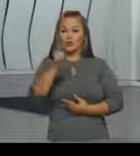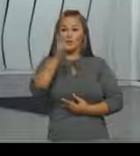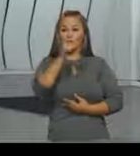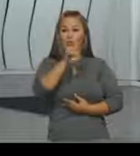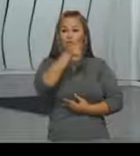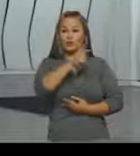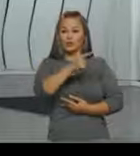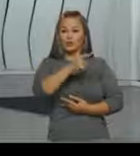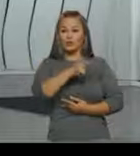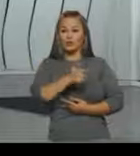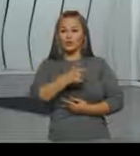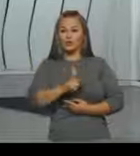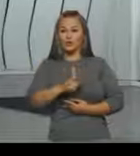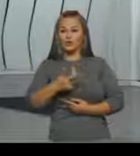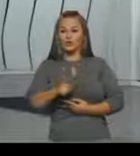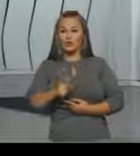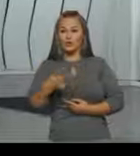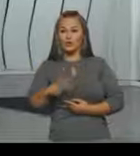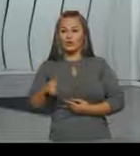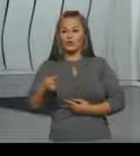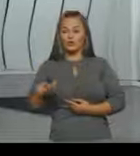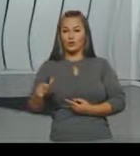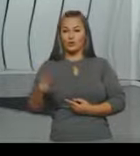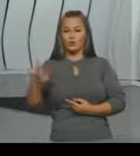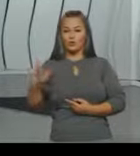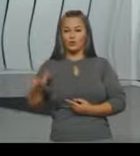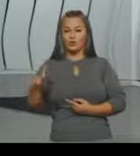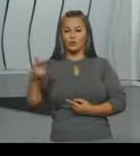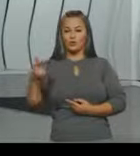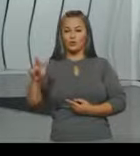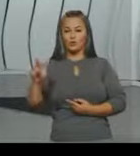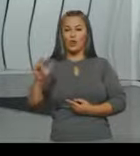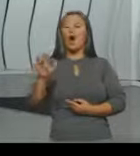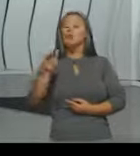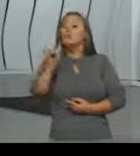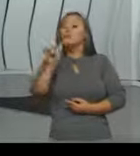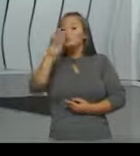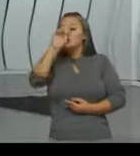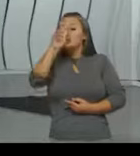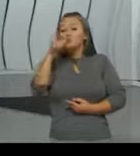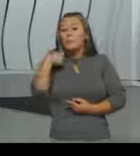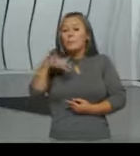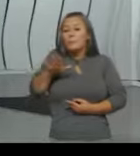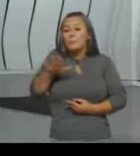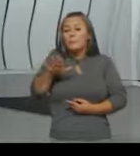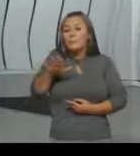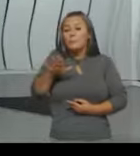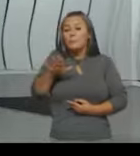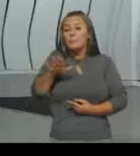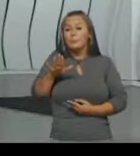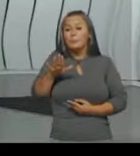Olha. Repara, vai acompanhando. Opa, deixa eu apagar, isso ficou muito estranho. Opa.